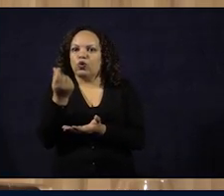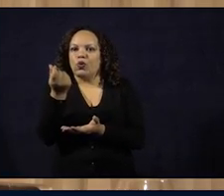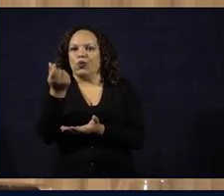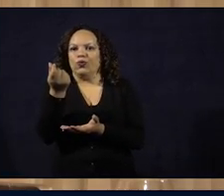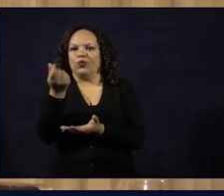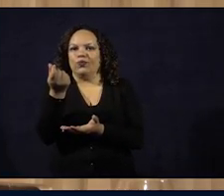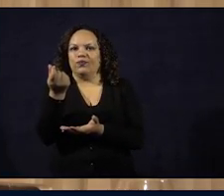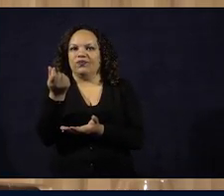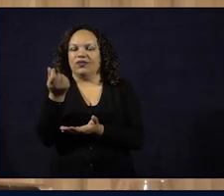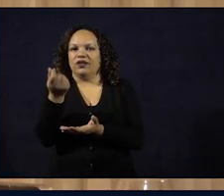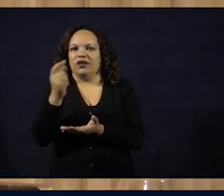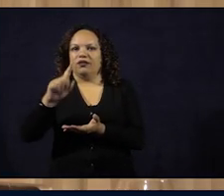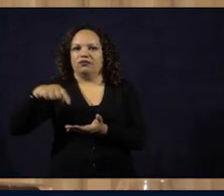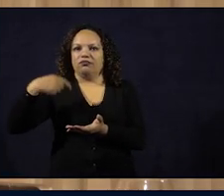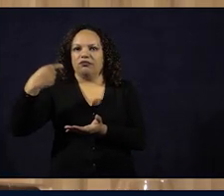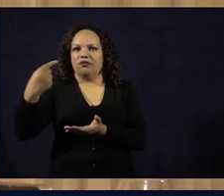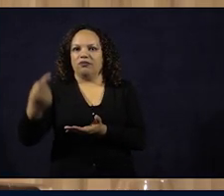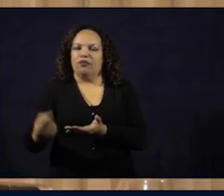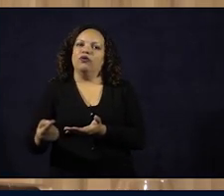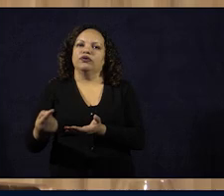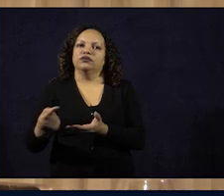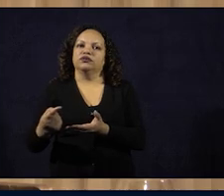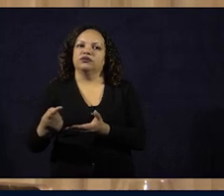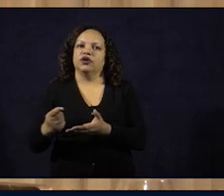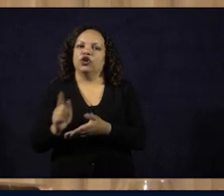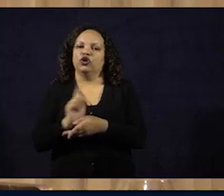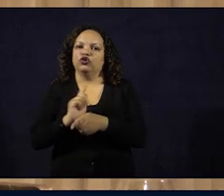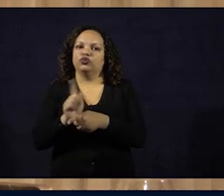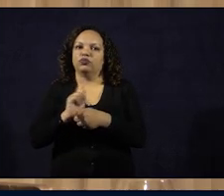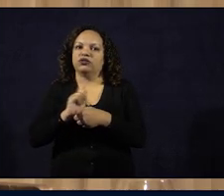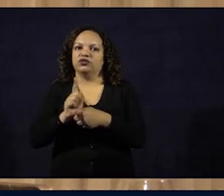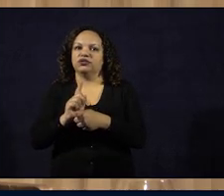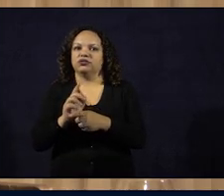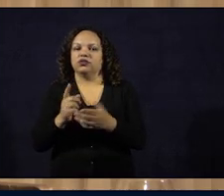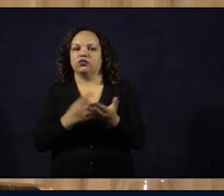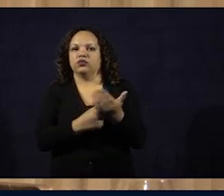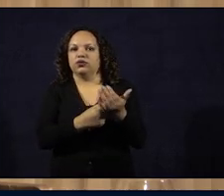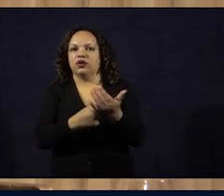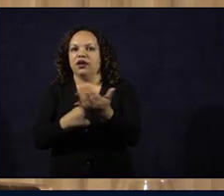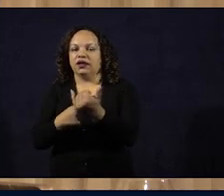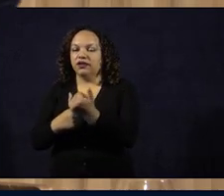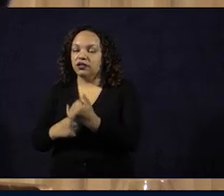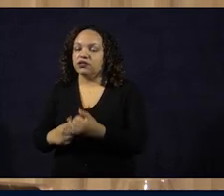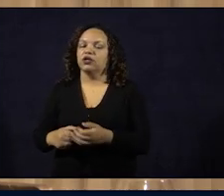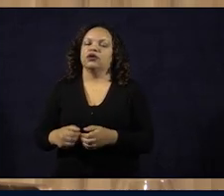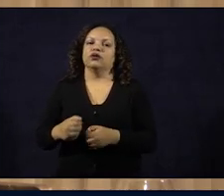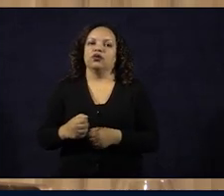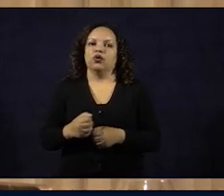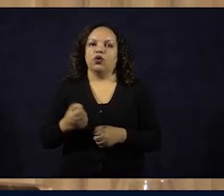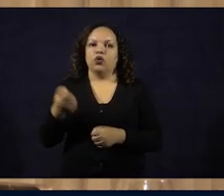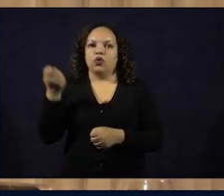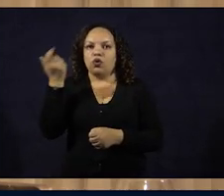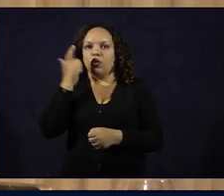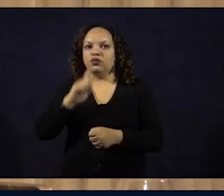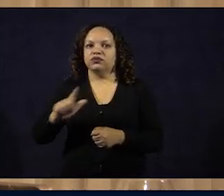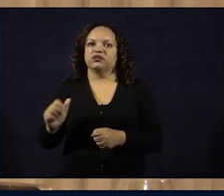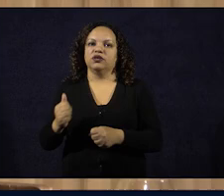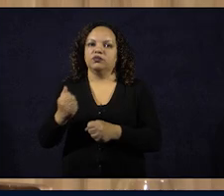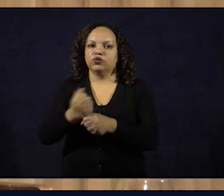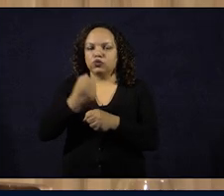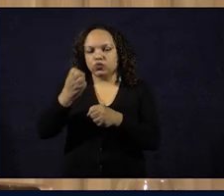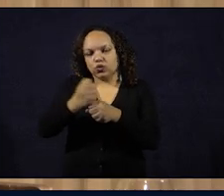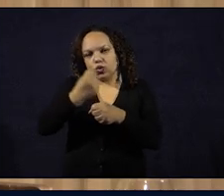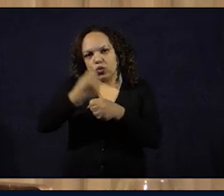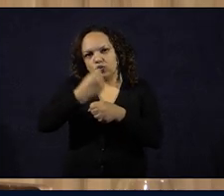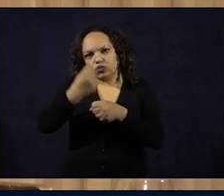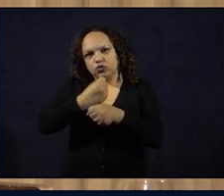gestão técnica, onde conseguimos construir um master plan de investimento para o Porto de Santos